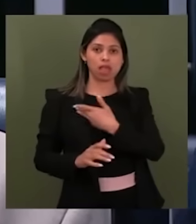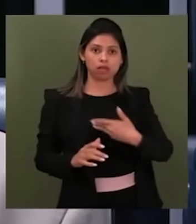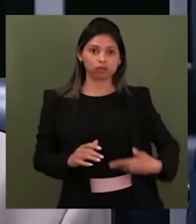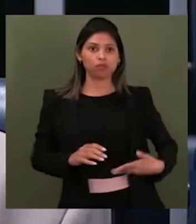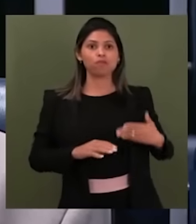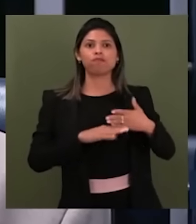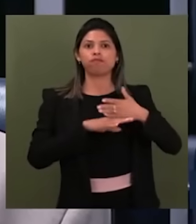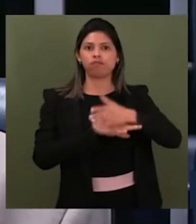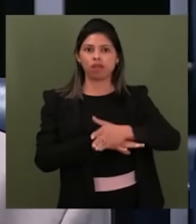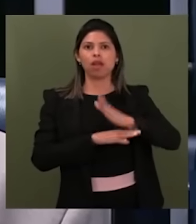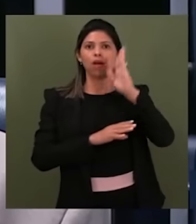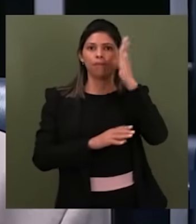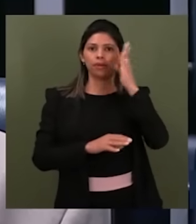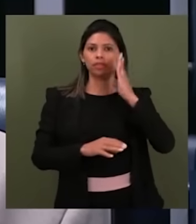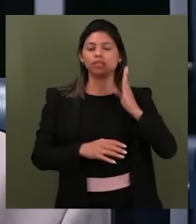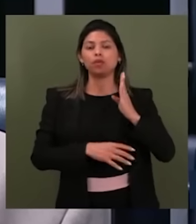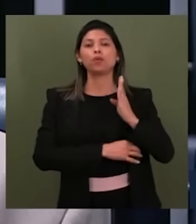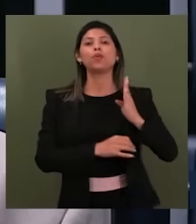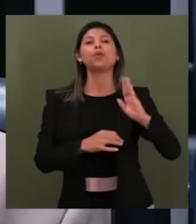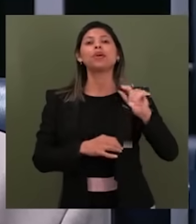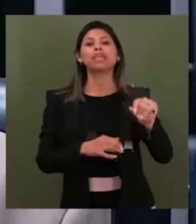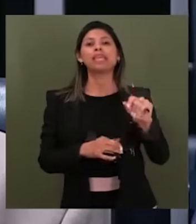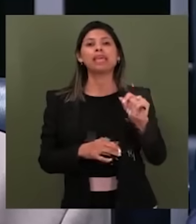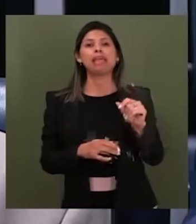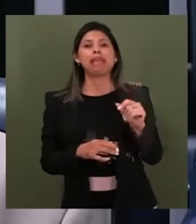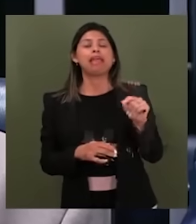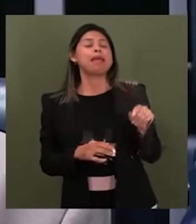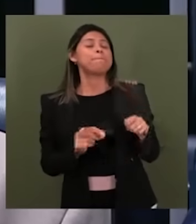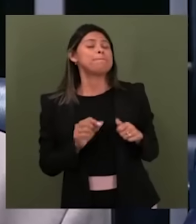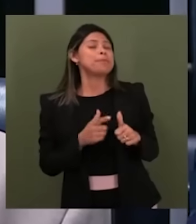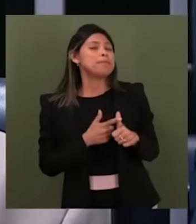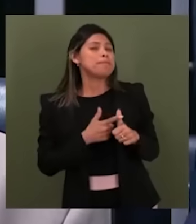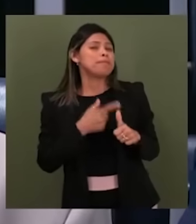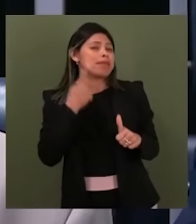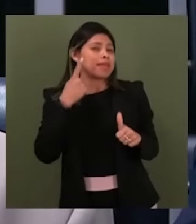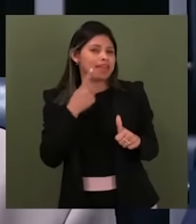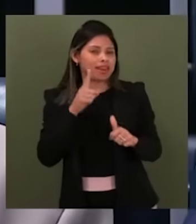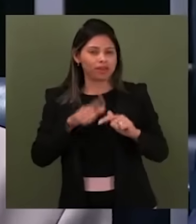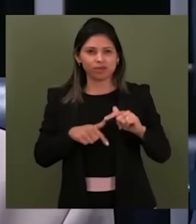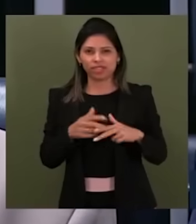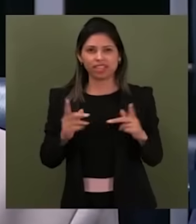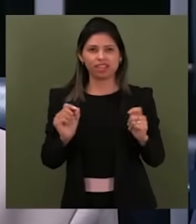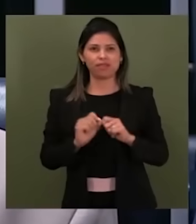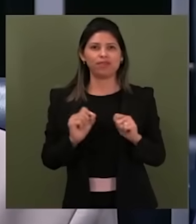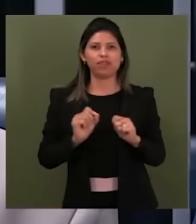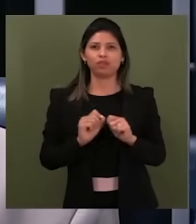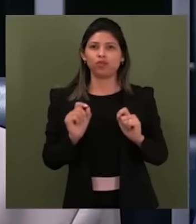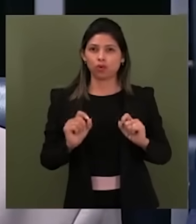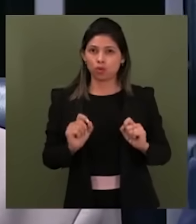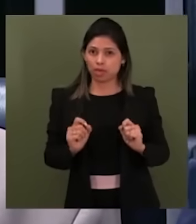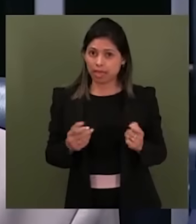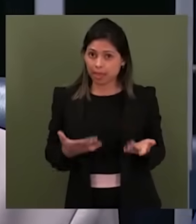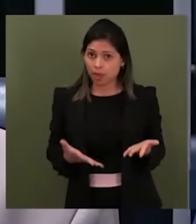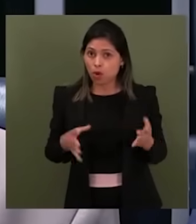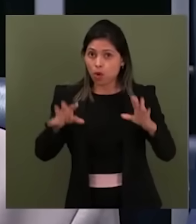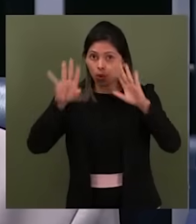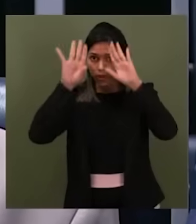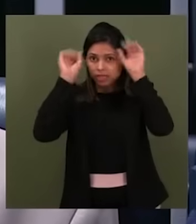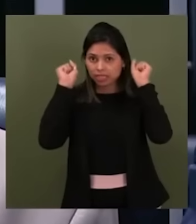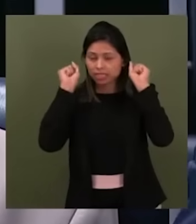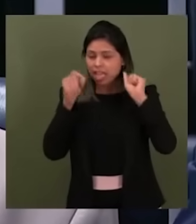o TSE parecia que estava ali tendencioso completamente para eleger o